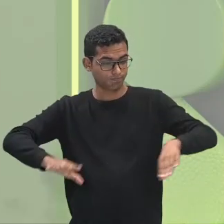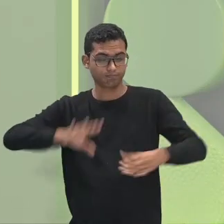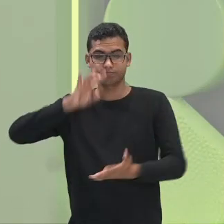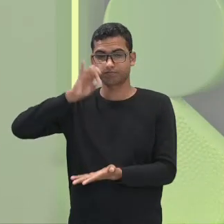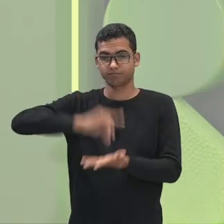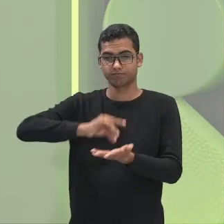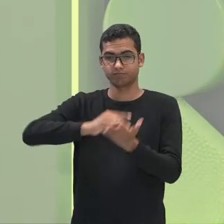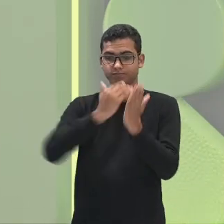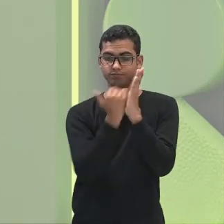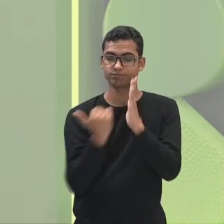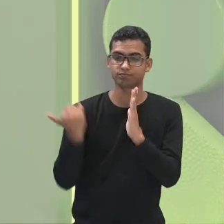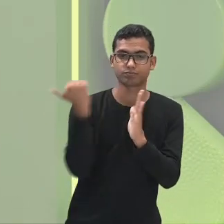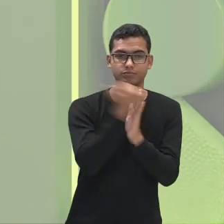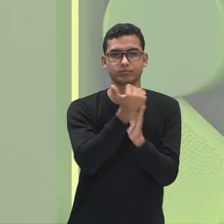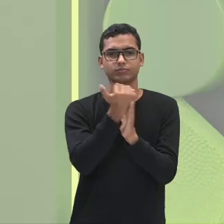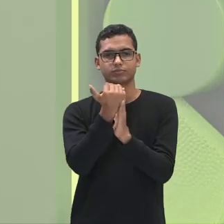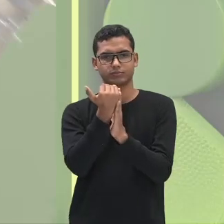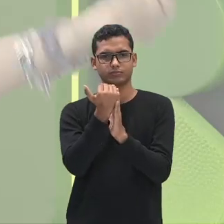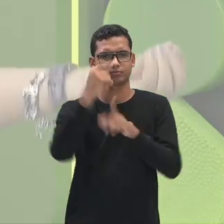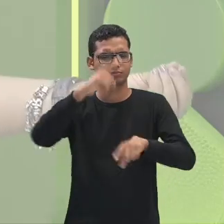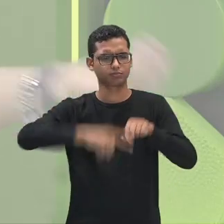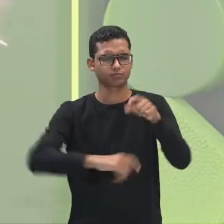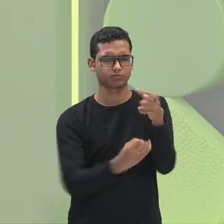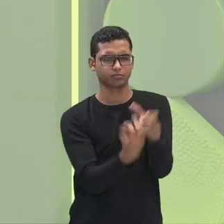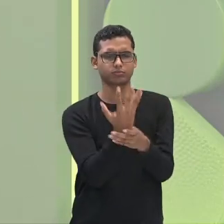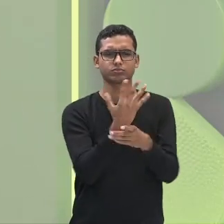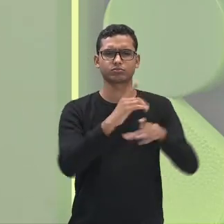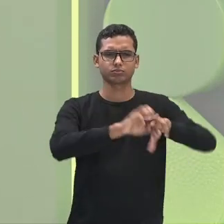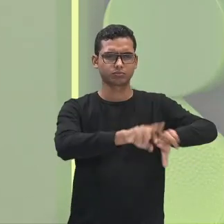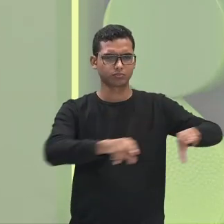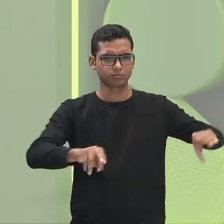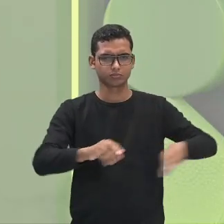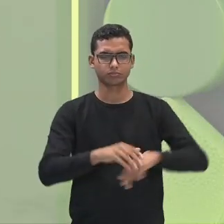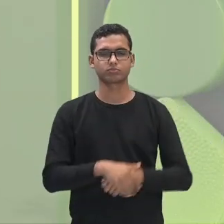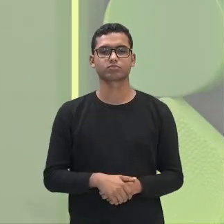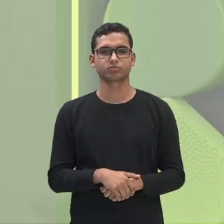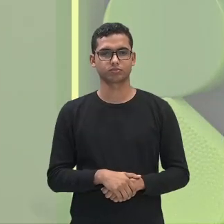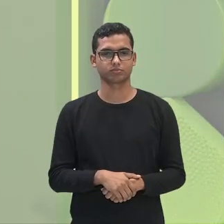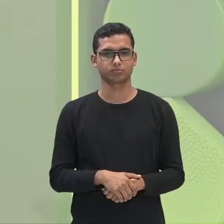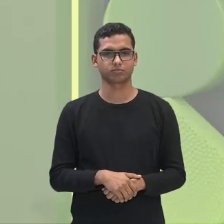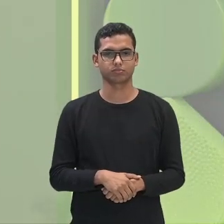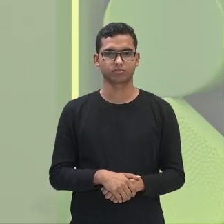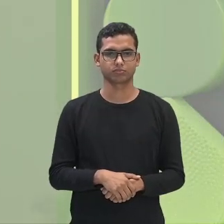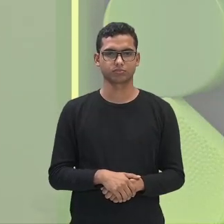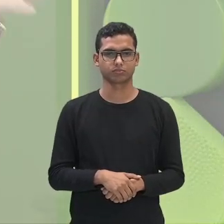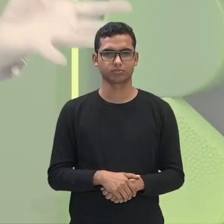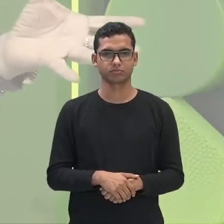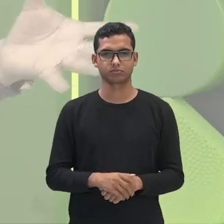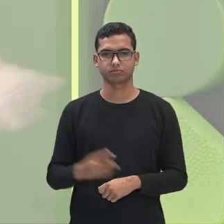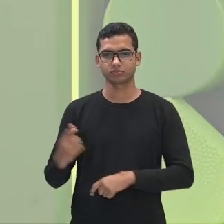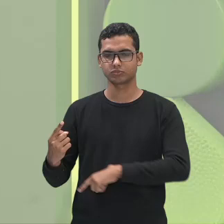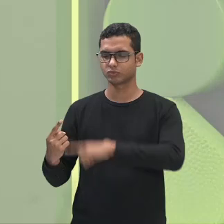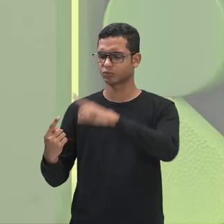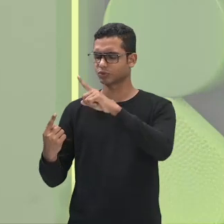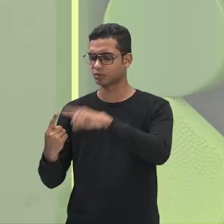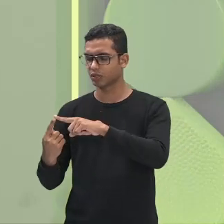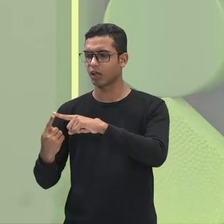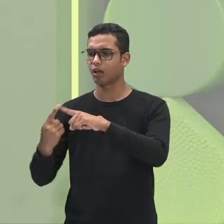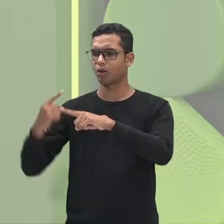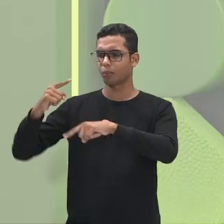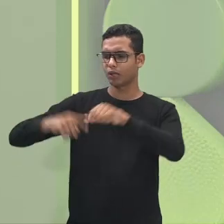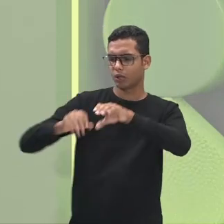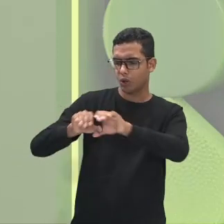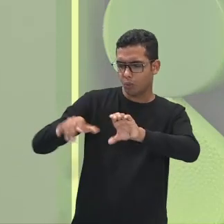vários aparelhos. Aí eles tinham que ter um momento era condutor e um momento era isolante. Aí surgiu,